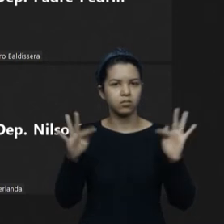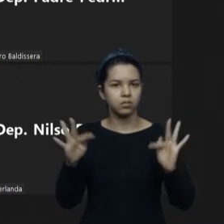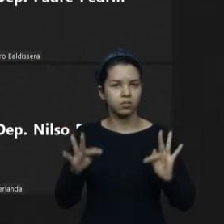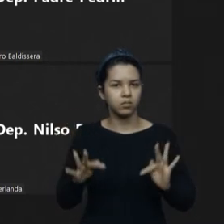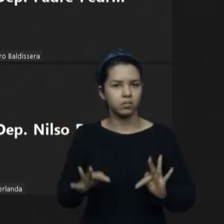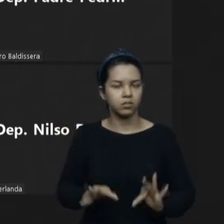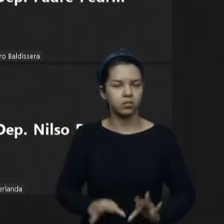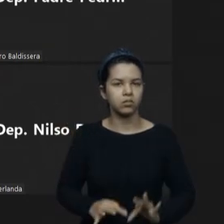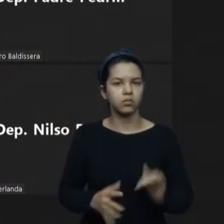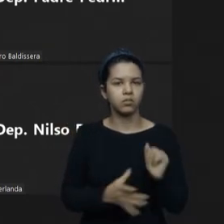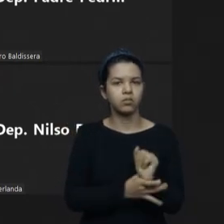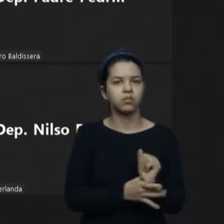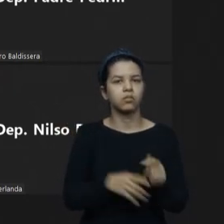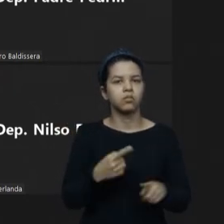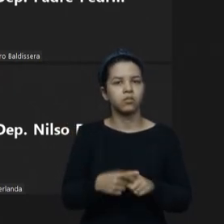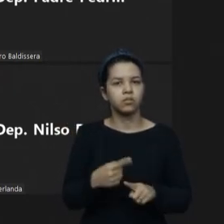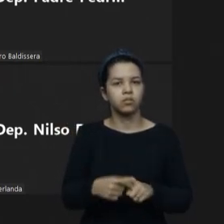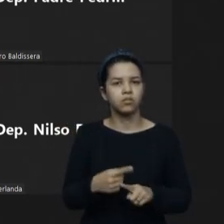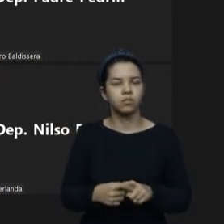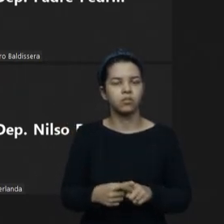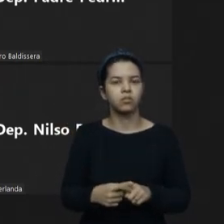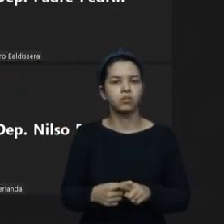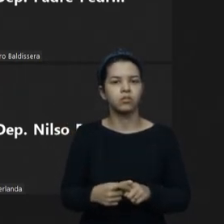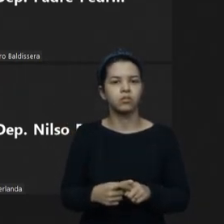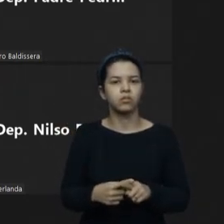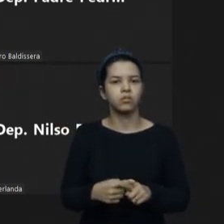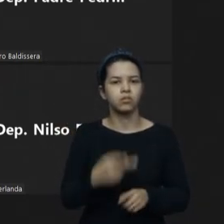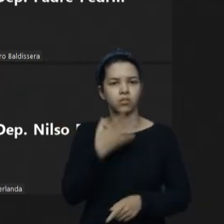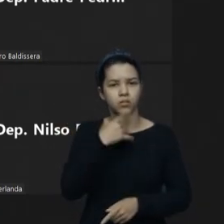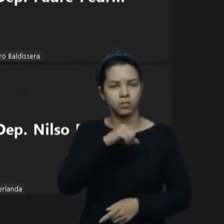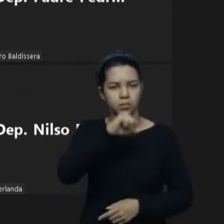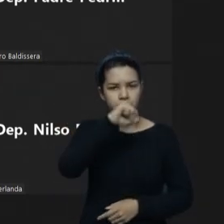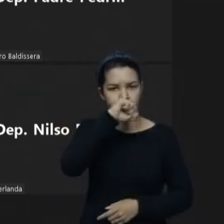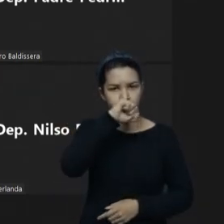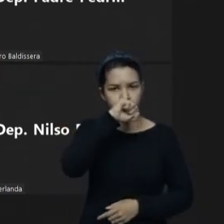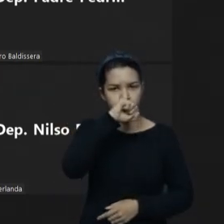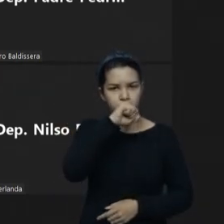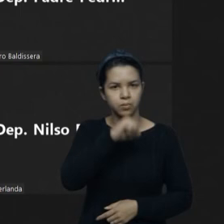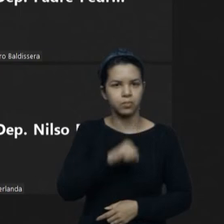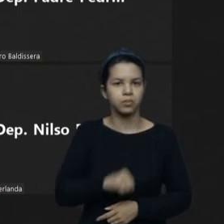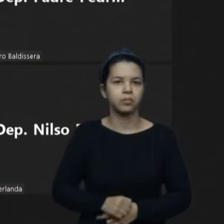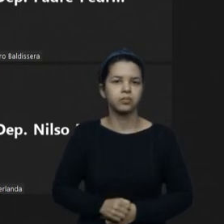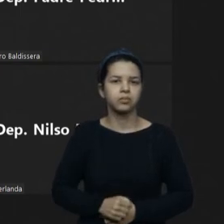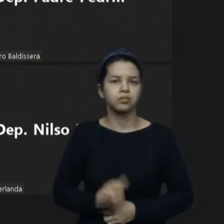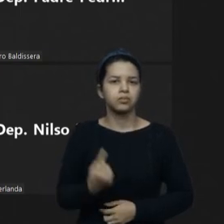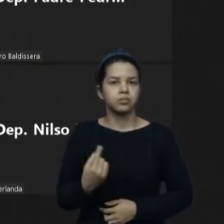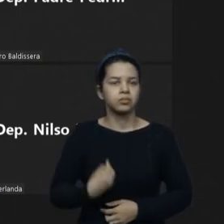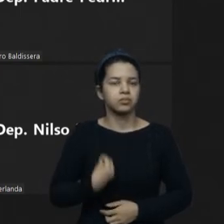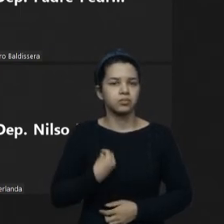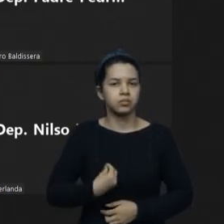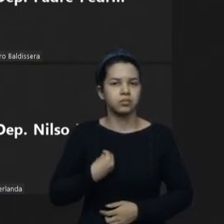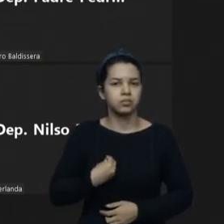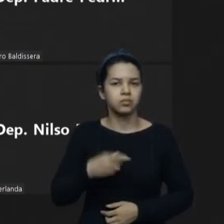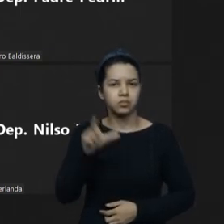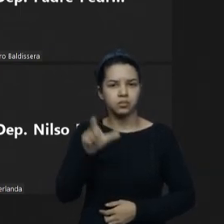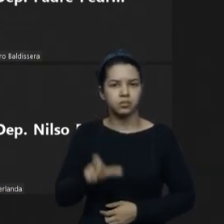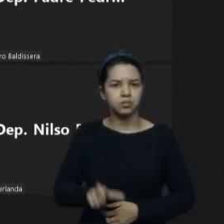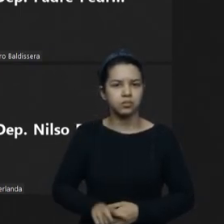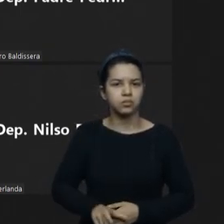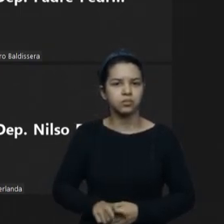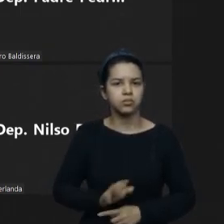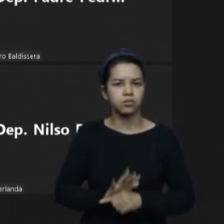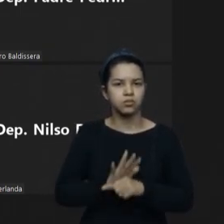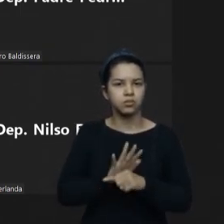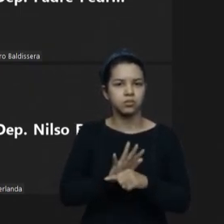garantir para Vossa Excelência que ser pai é algo ímpar na vida de uma pessoa e algo que vai lhe